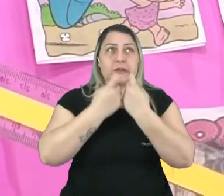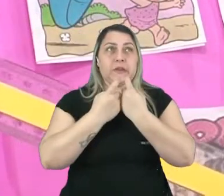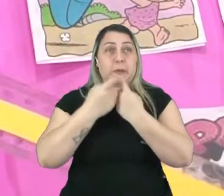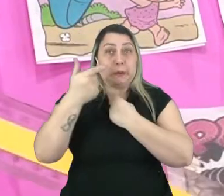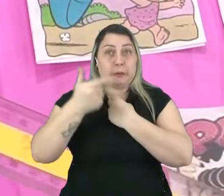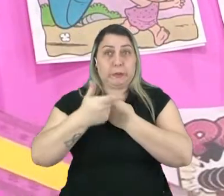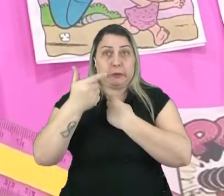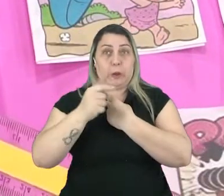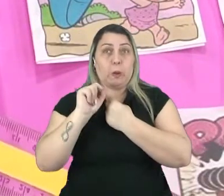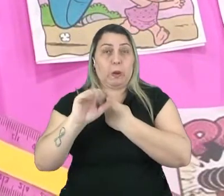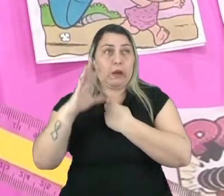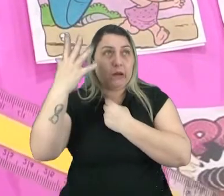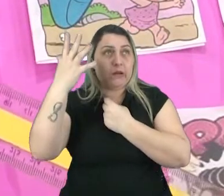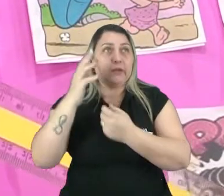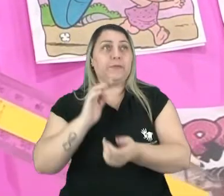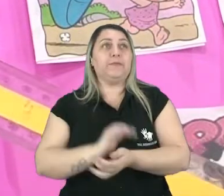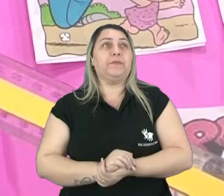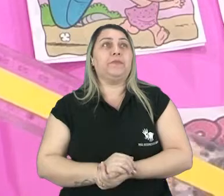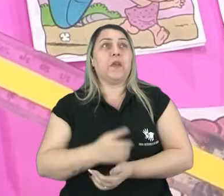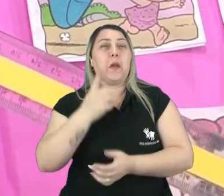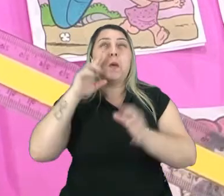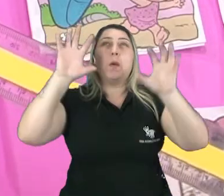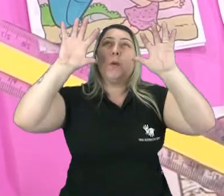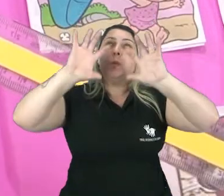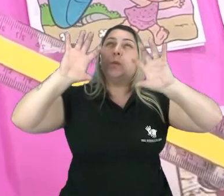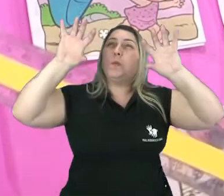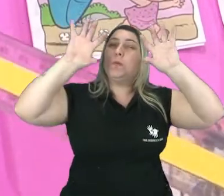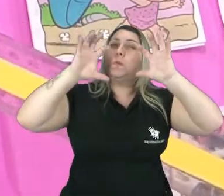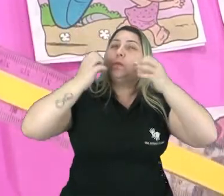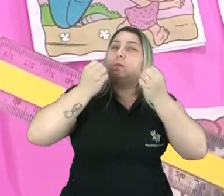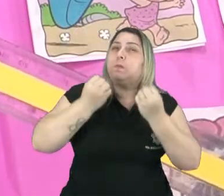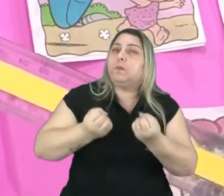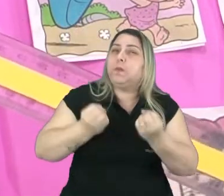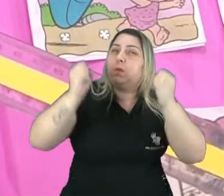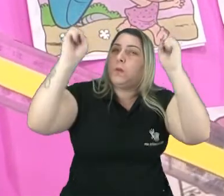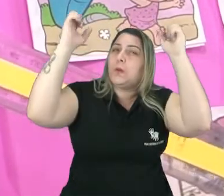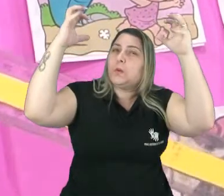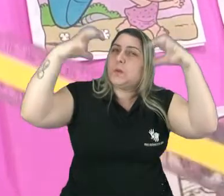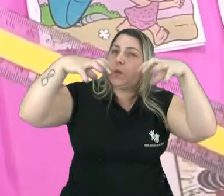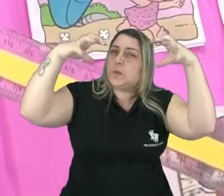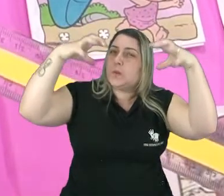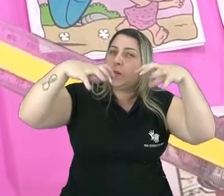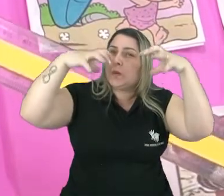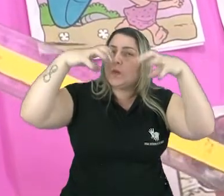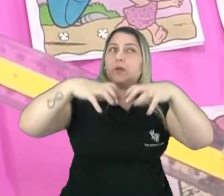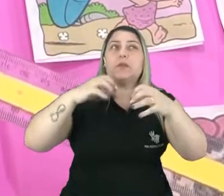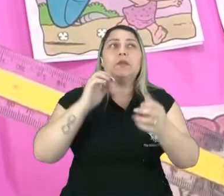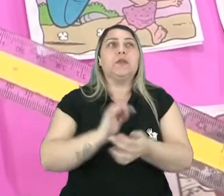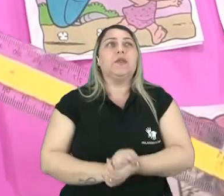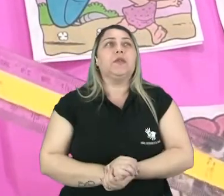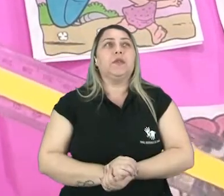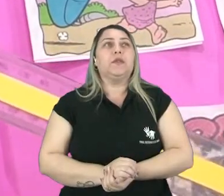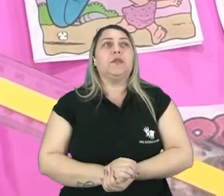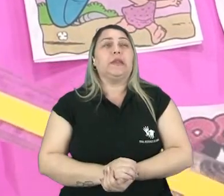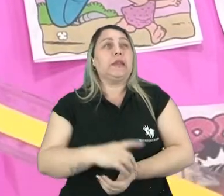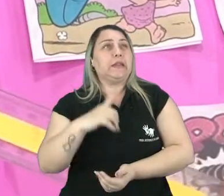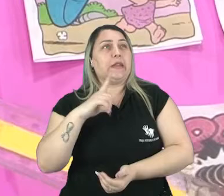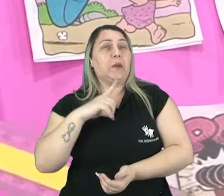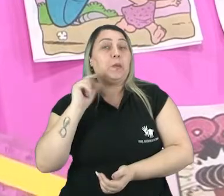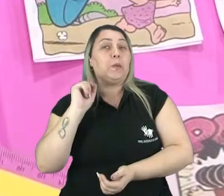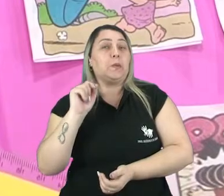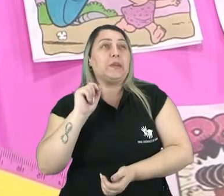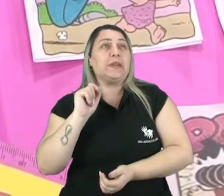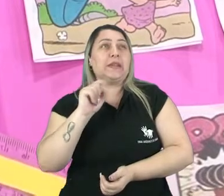no segundo quadrinho o que aconteceu. Olha as nuvens bem carregadas. E aqui temos o